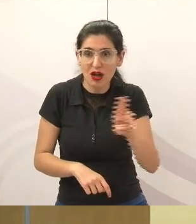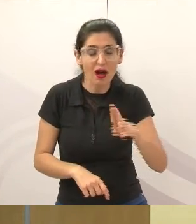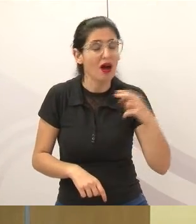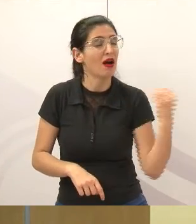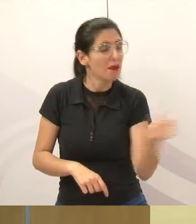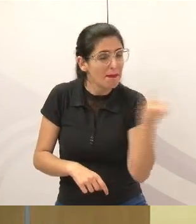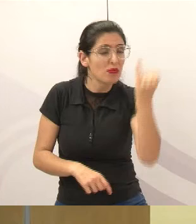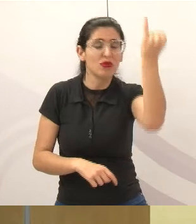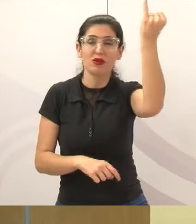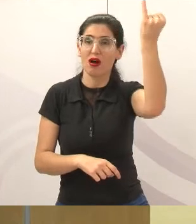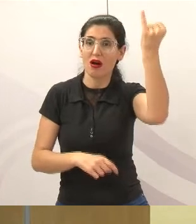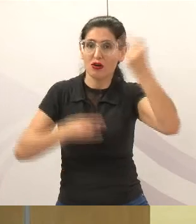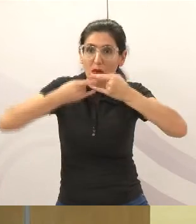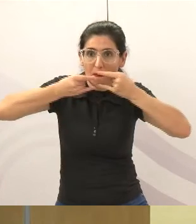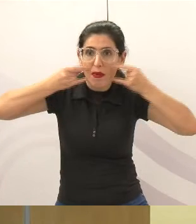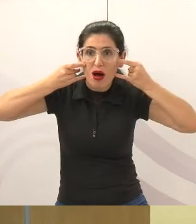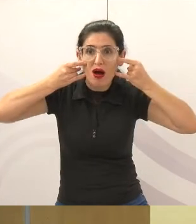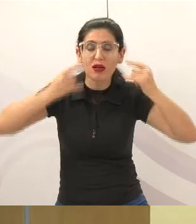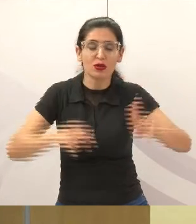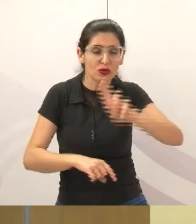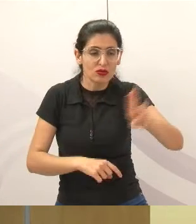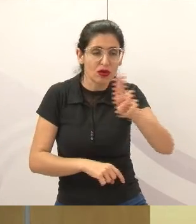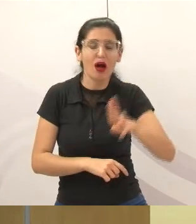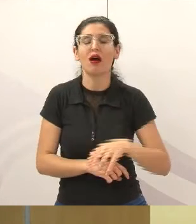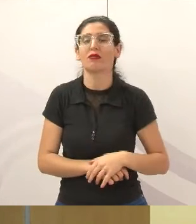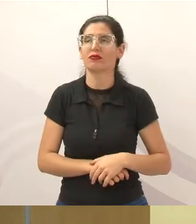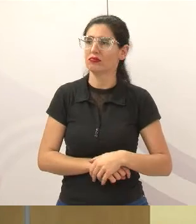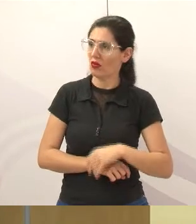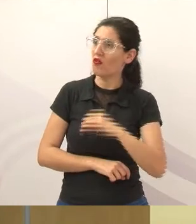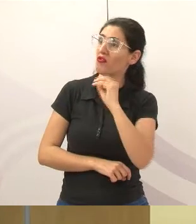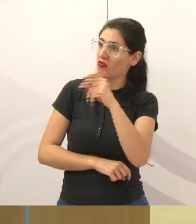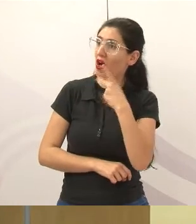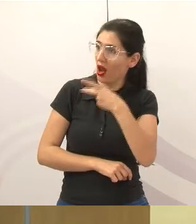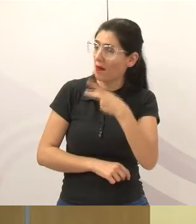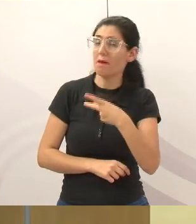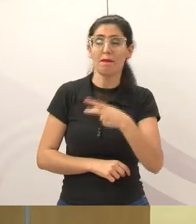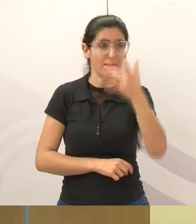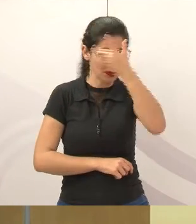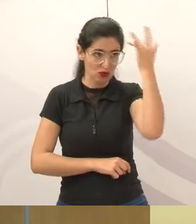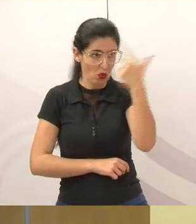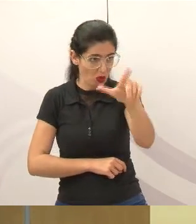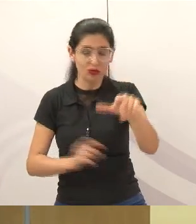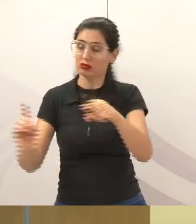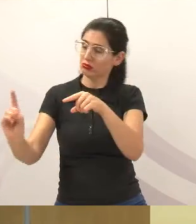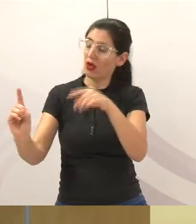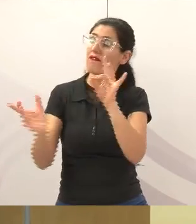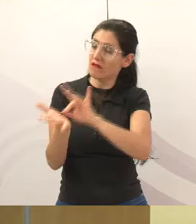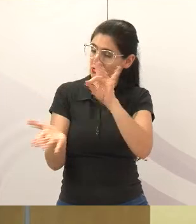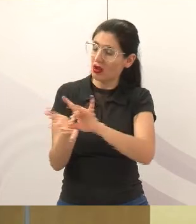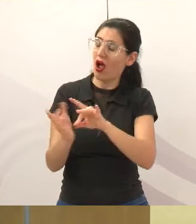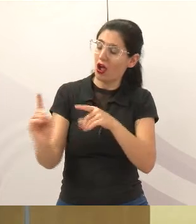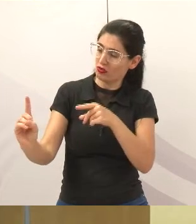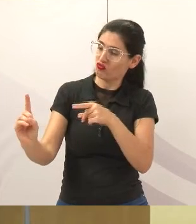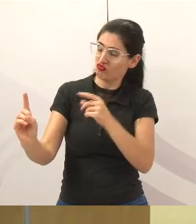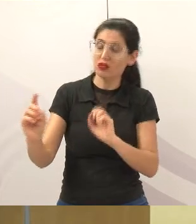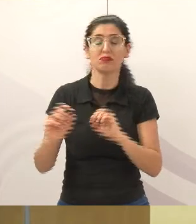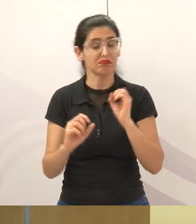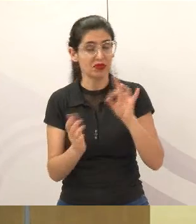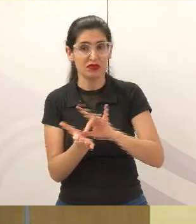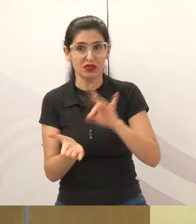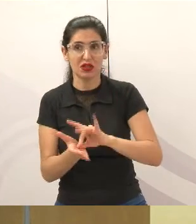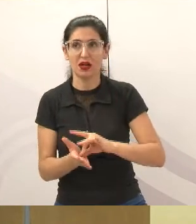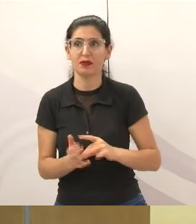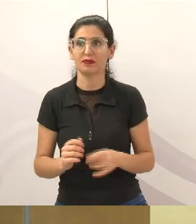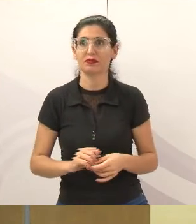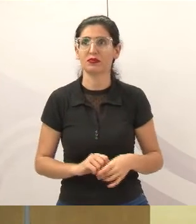não tenha dúvida disso. O que nós temos que tomar um certo cuidado é de não passar o carro na frente dos bois. Eu falo,